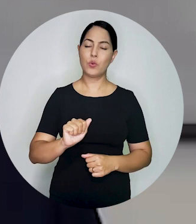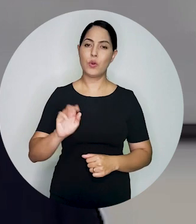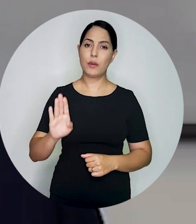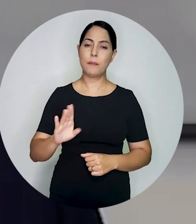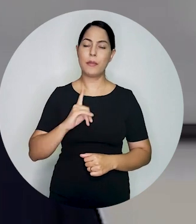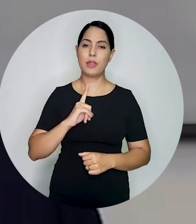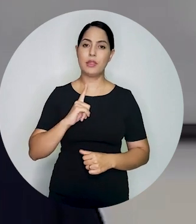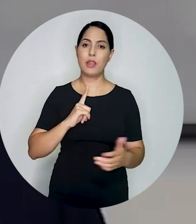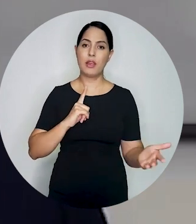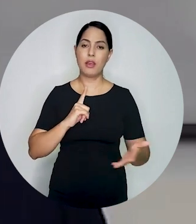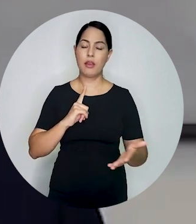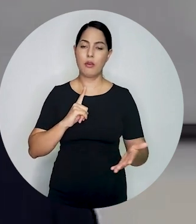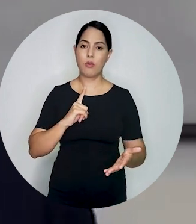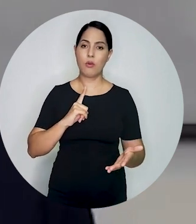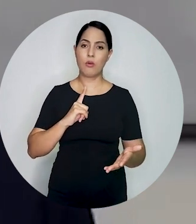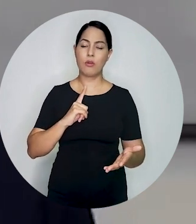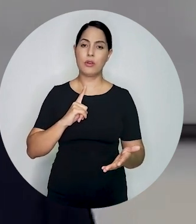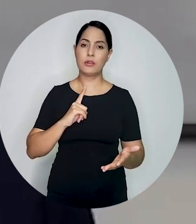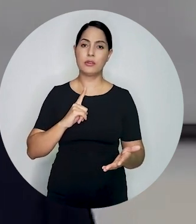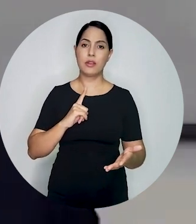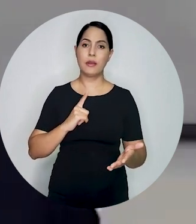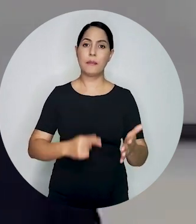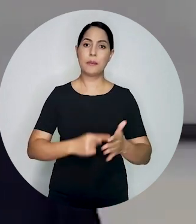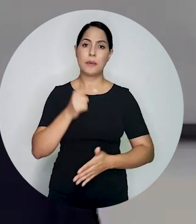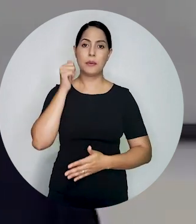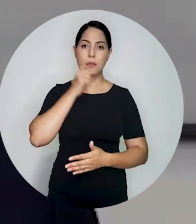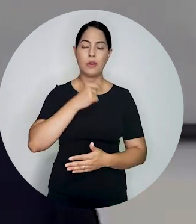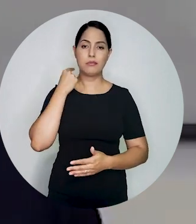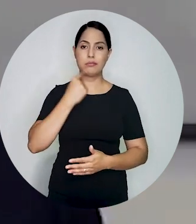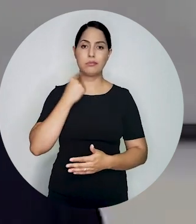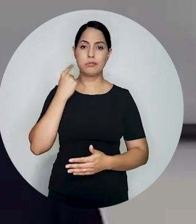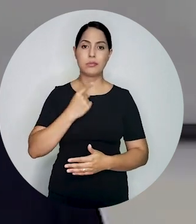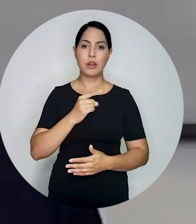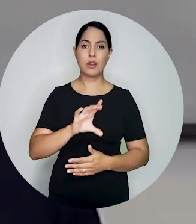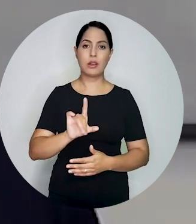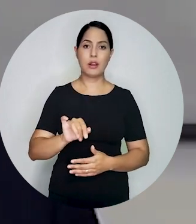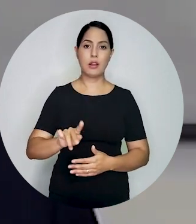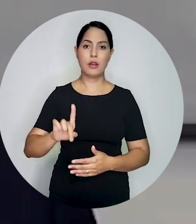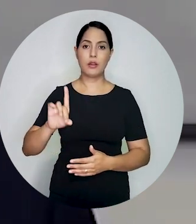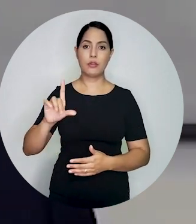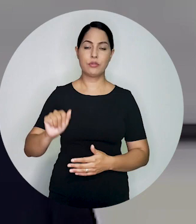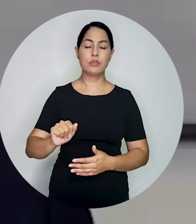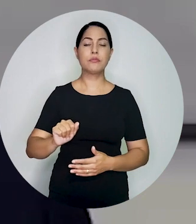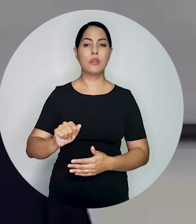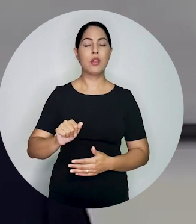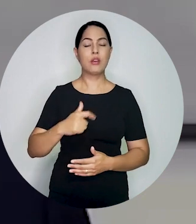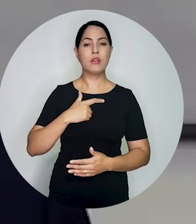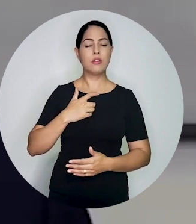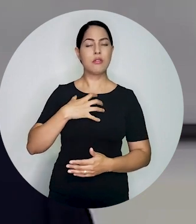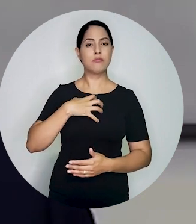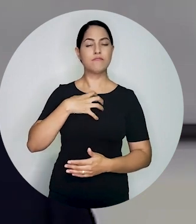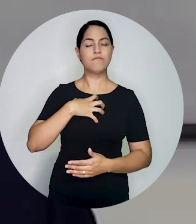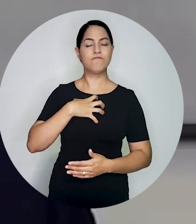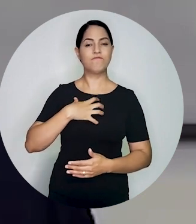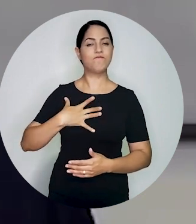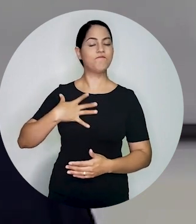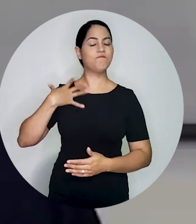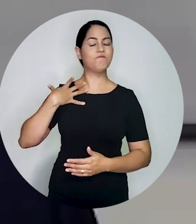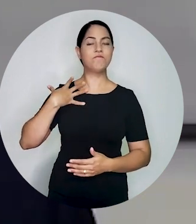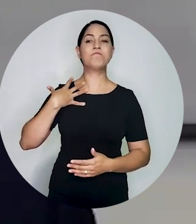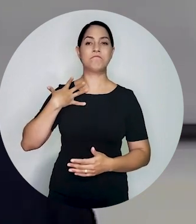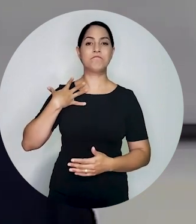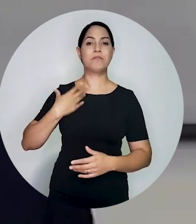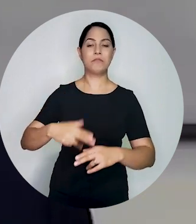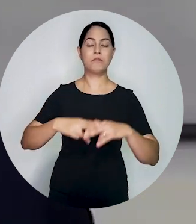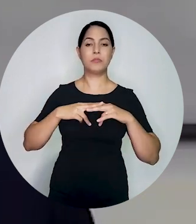Ordem agora é presidida pela nossa Cláudia Prudêncio, primeira advogada eleita presidente da OAB catarinense, que tive